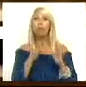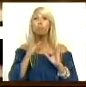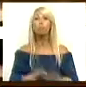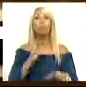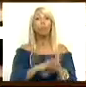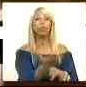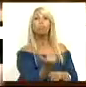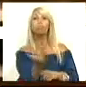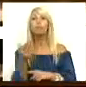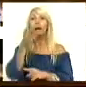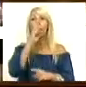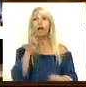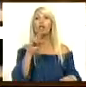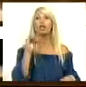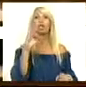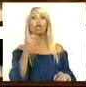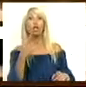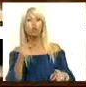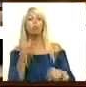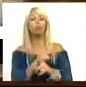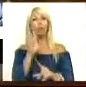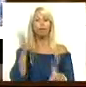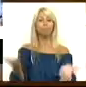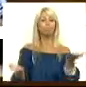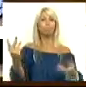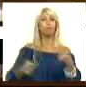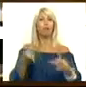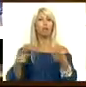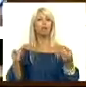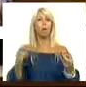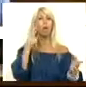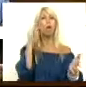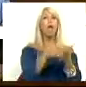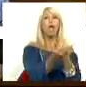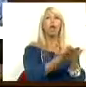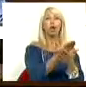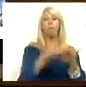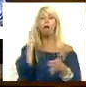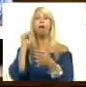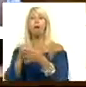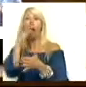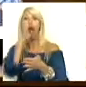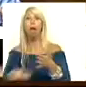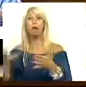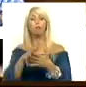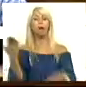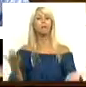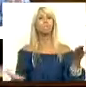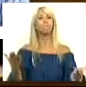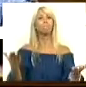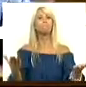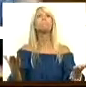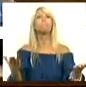à extração de gás de xisto, porque ponderaram os efeitos económicos e os ambientais e consideraram que, face ao conhecimento atual, os efeitos